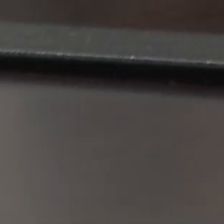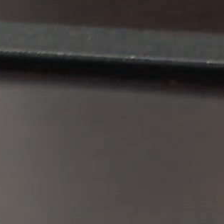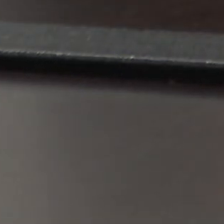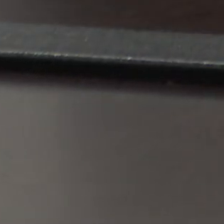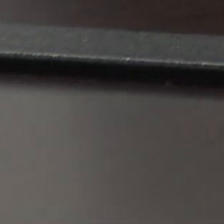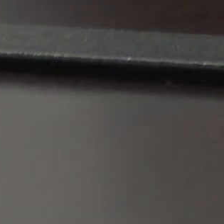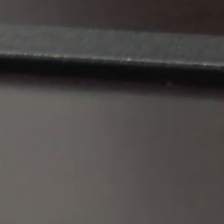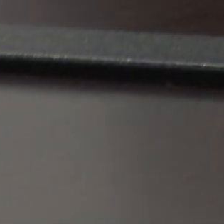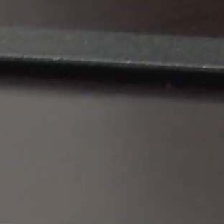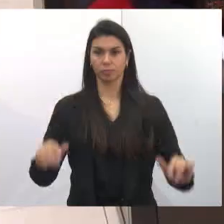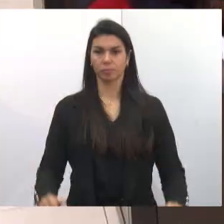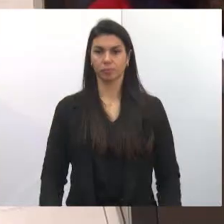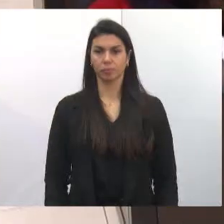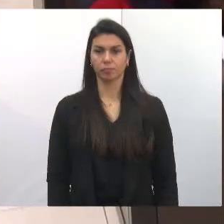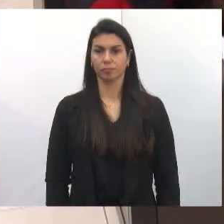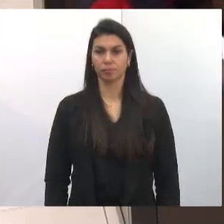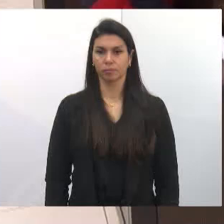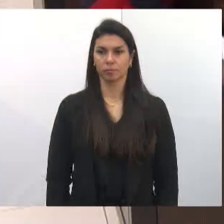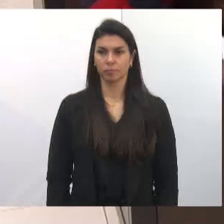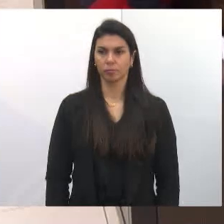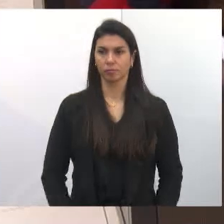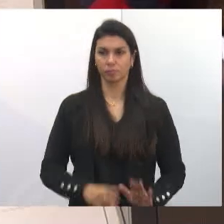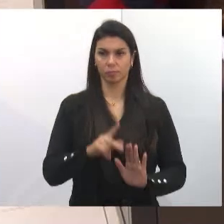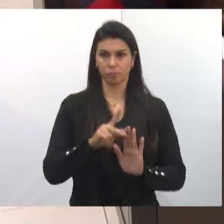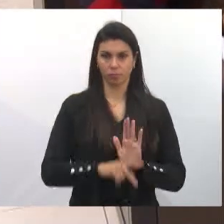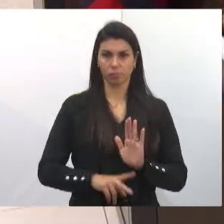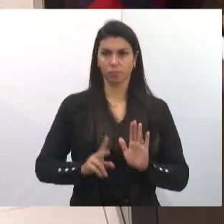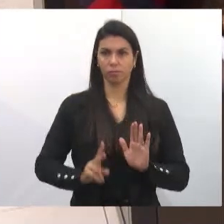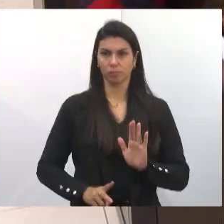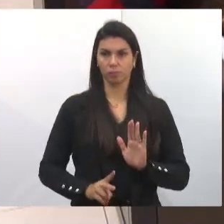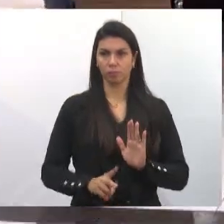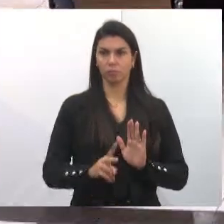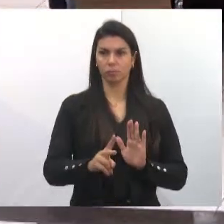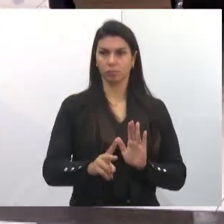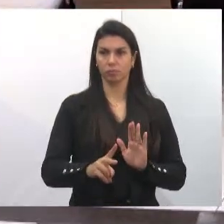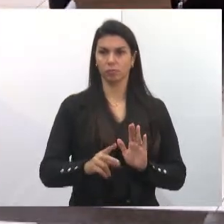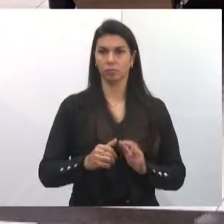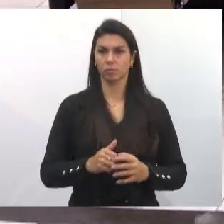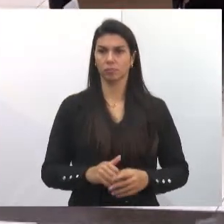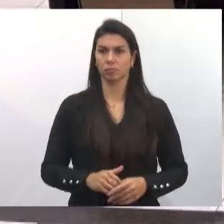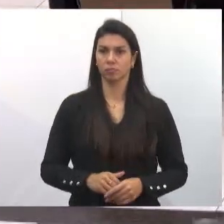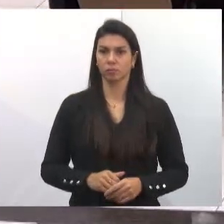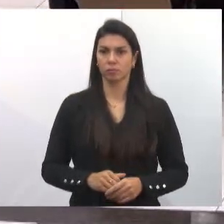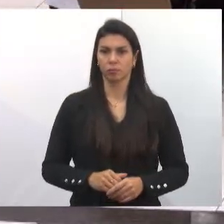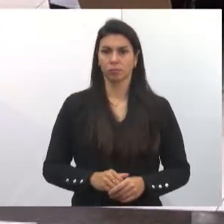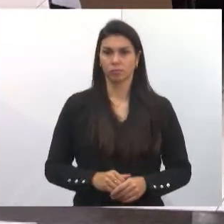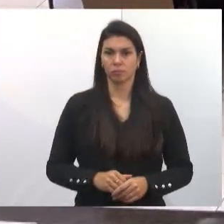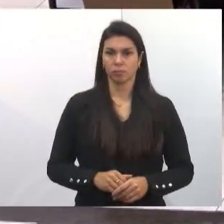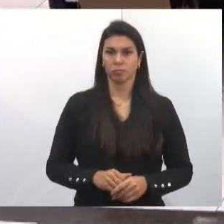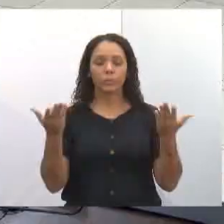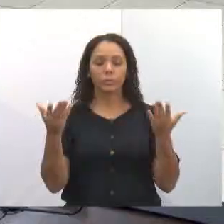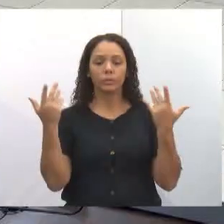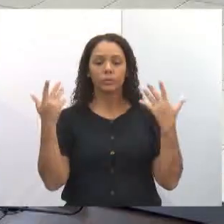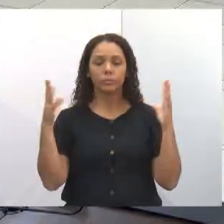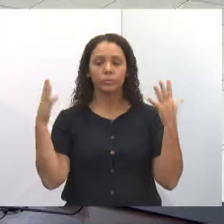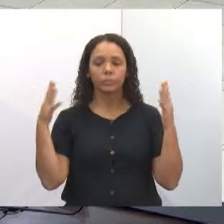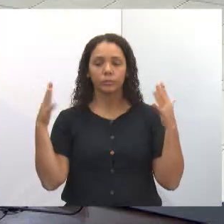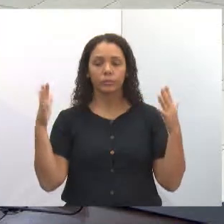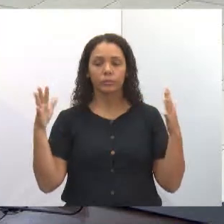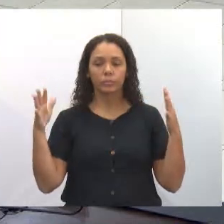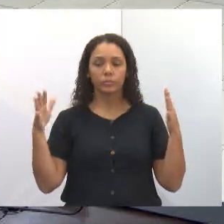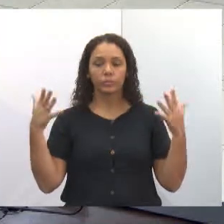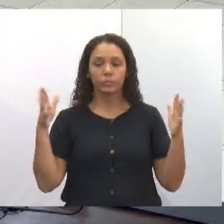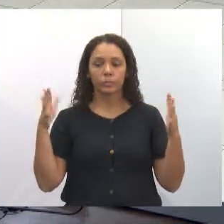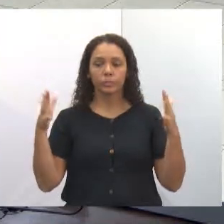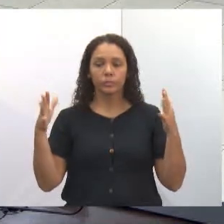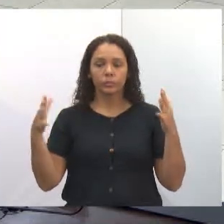veto do prefeito. Por fim, 3 projetos tiveram como tema denominação de vias públicas. No primeiro